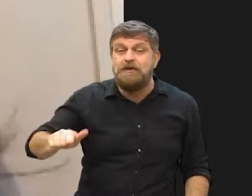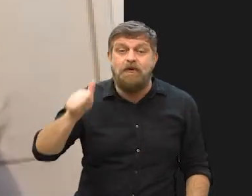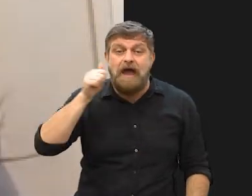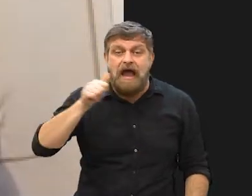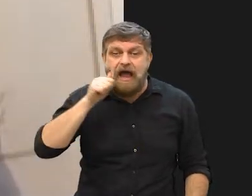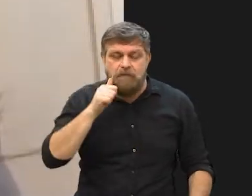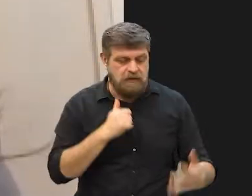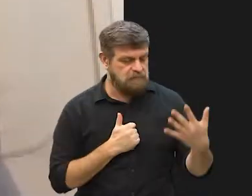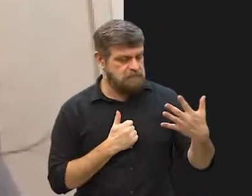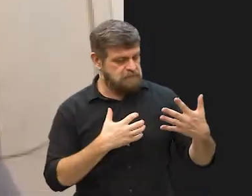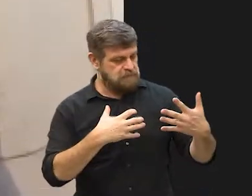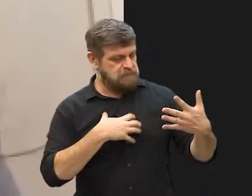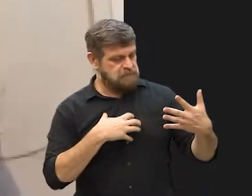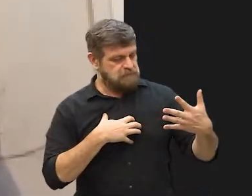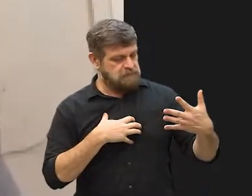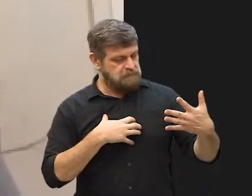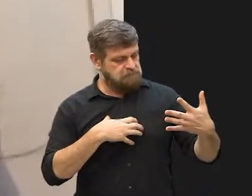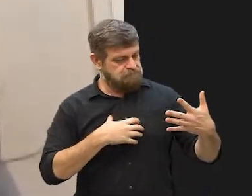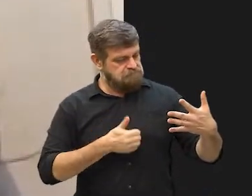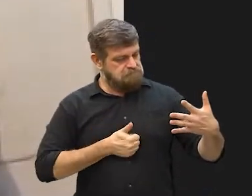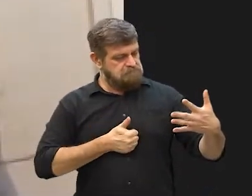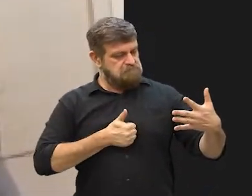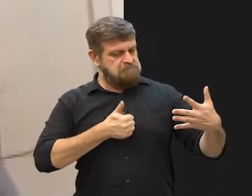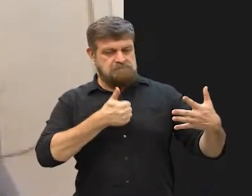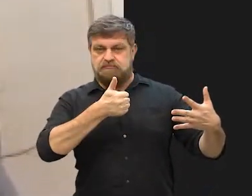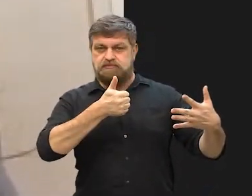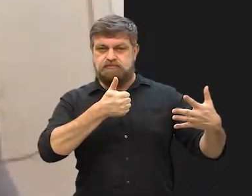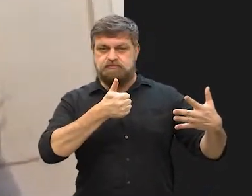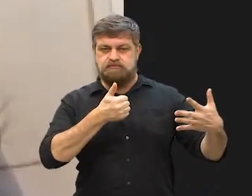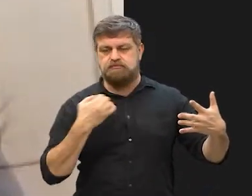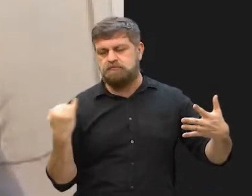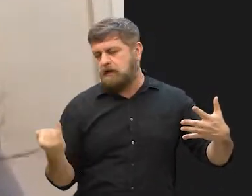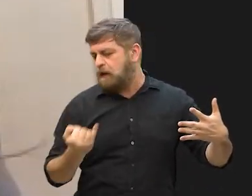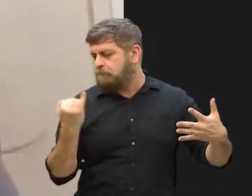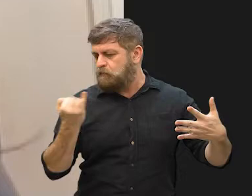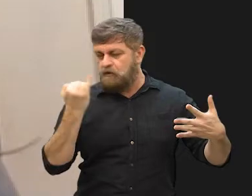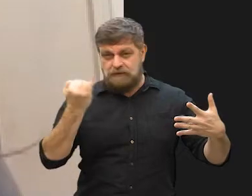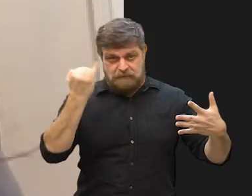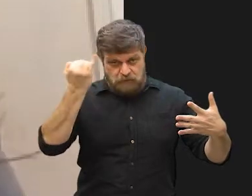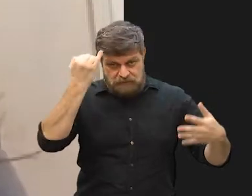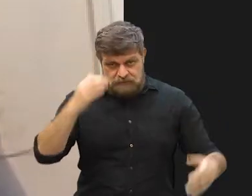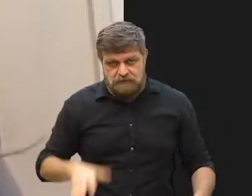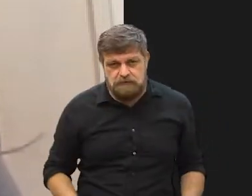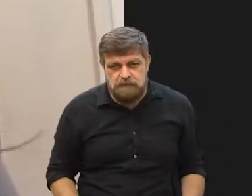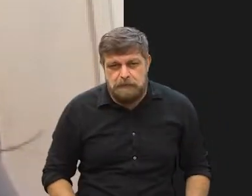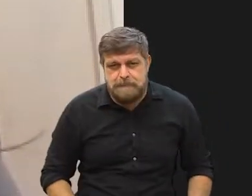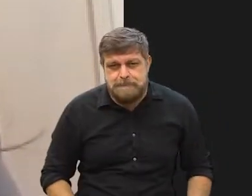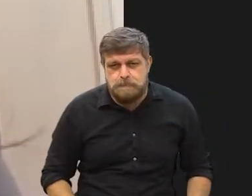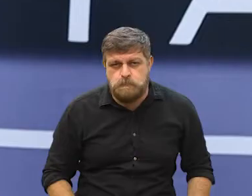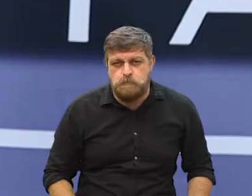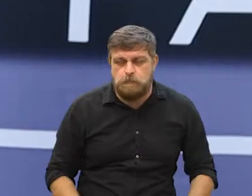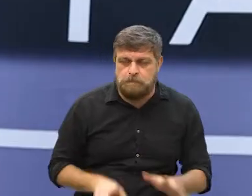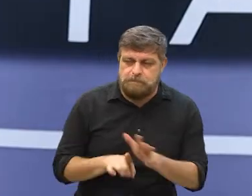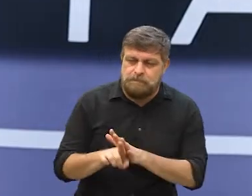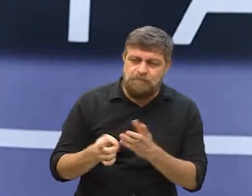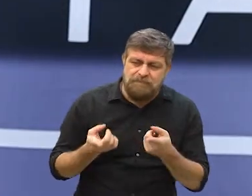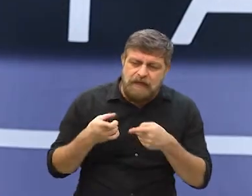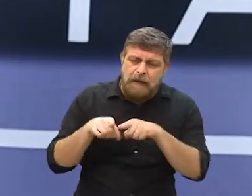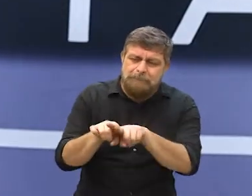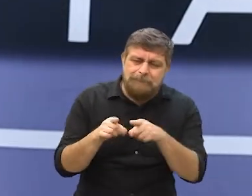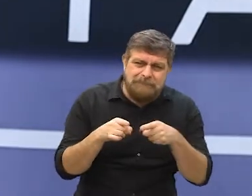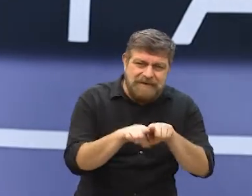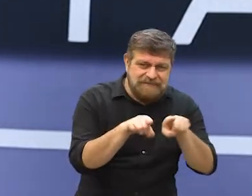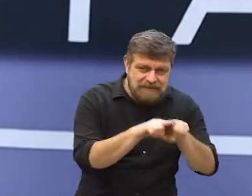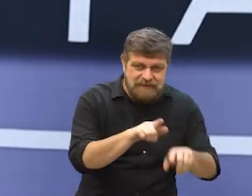se vissem de maneira diferente, que eu acho que trabalhar a imagem é algo muito importante, né? E vocês têm parcerias